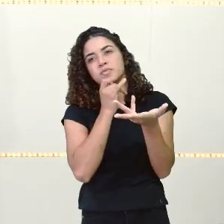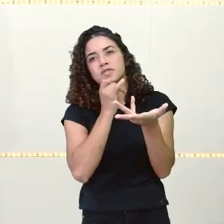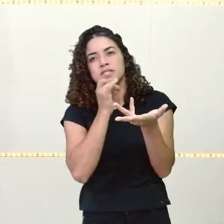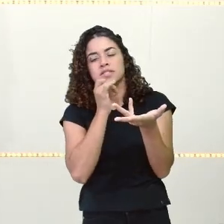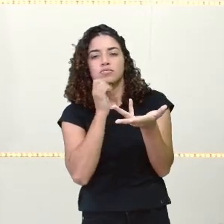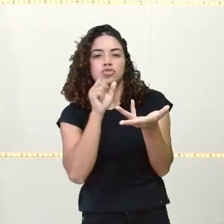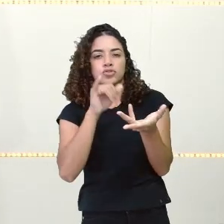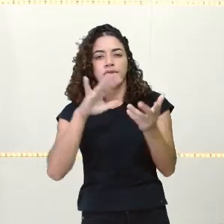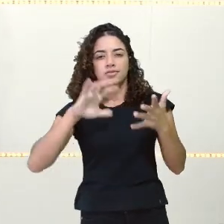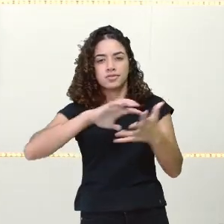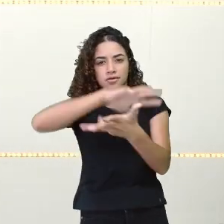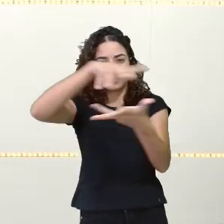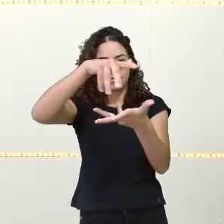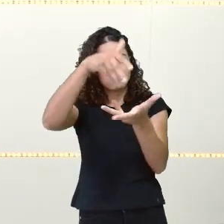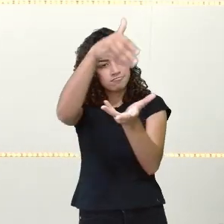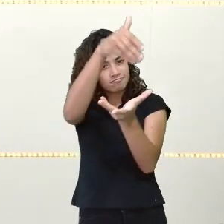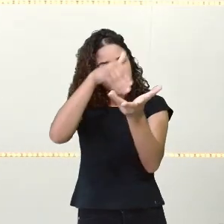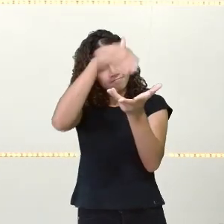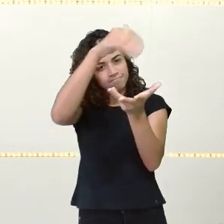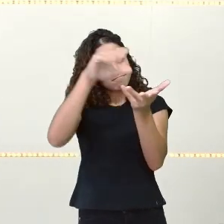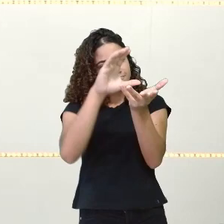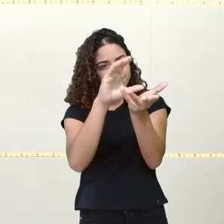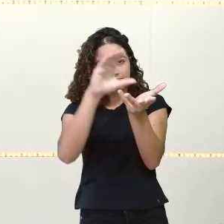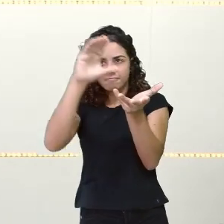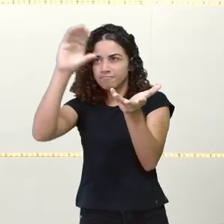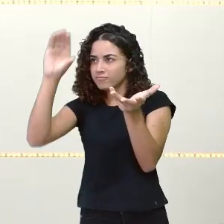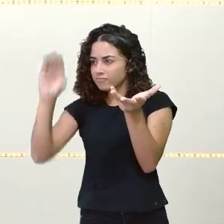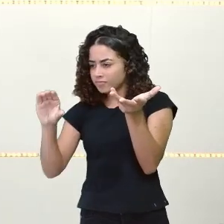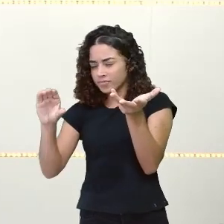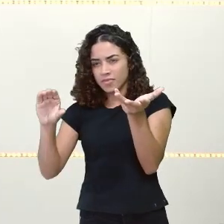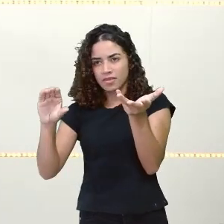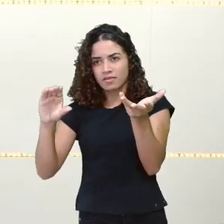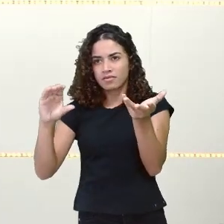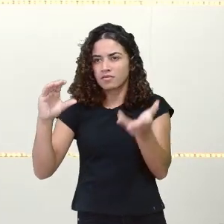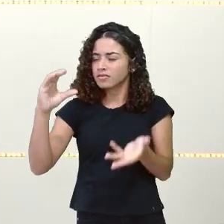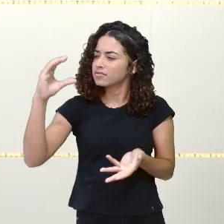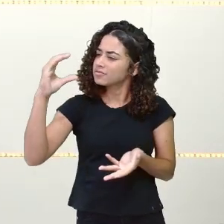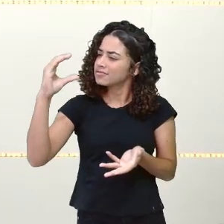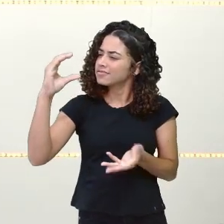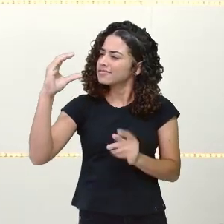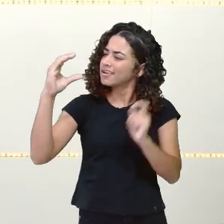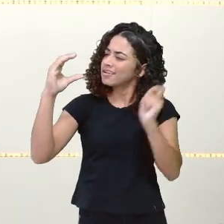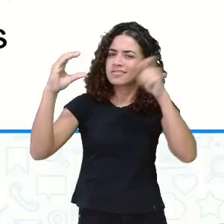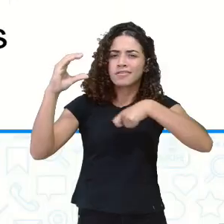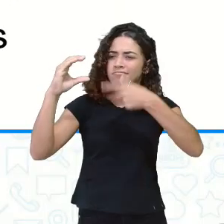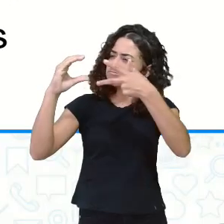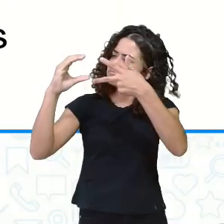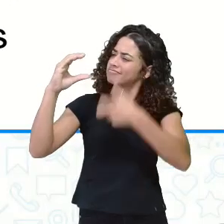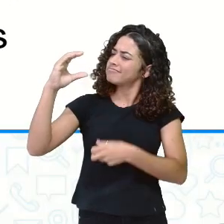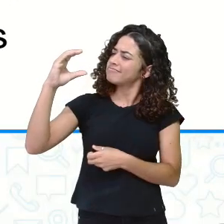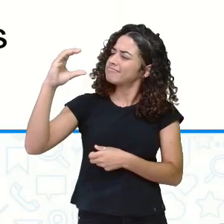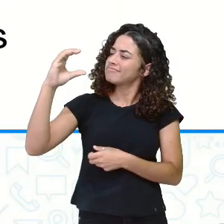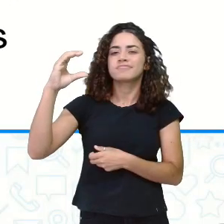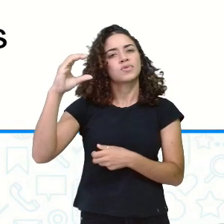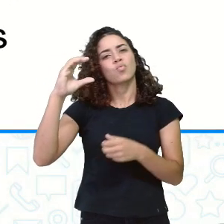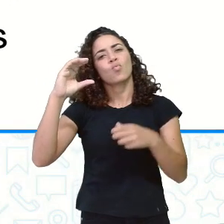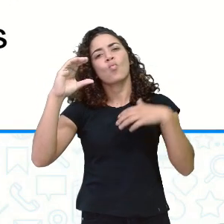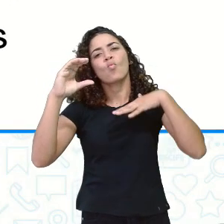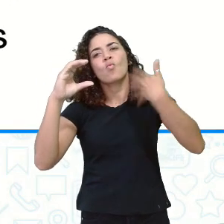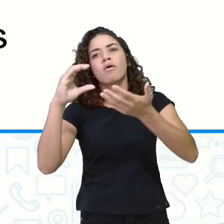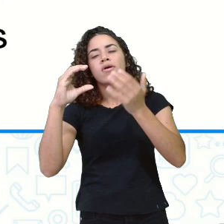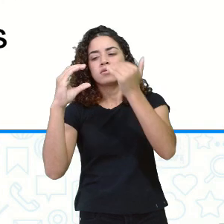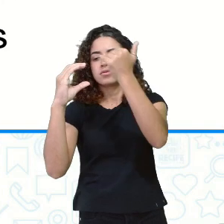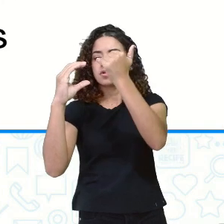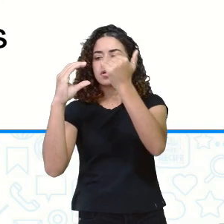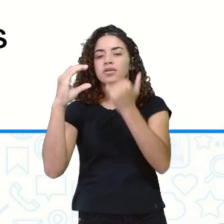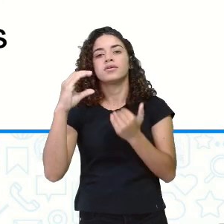agora e partir ela e tirar um pedaço, eu vou conseguir ver essas camadas aqui, observar essas camadas. E quais são essas camadas,